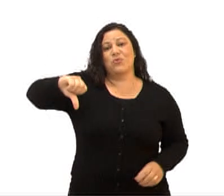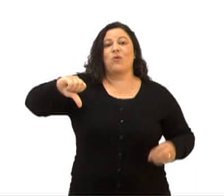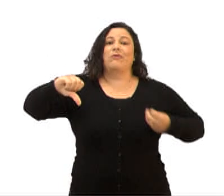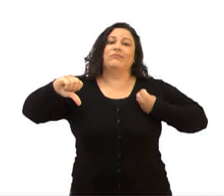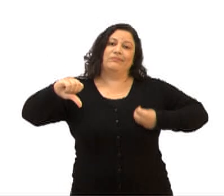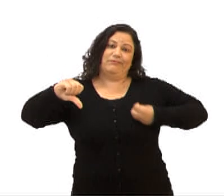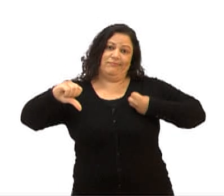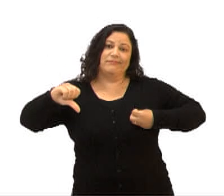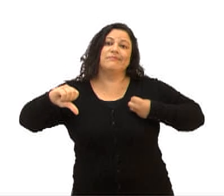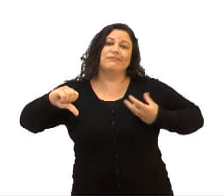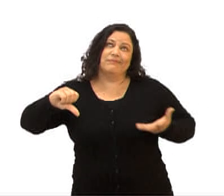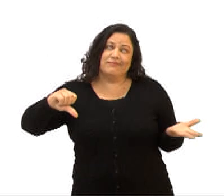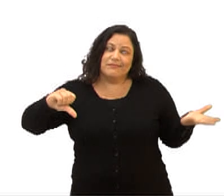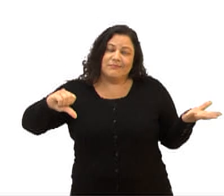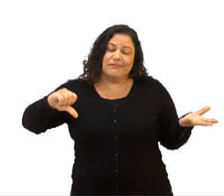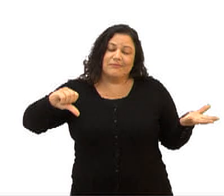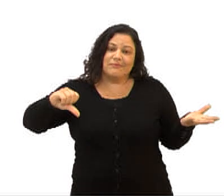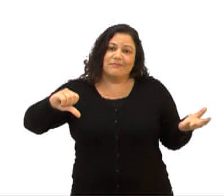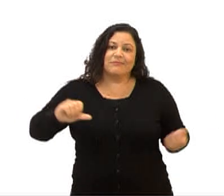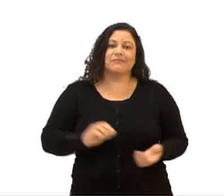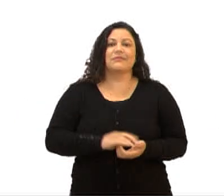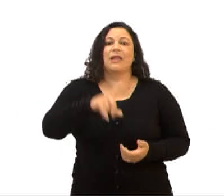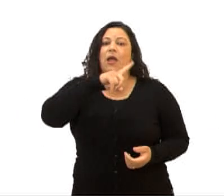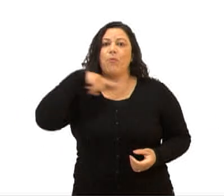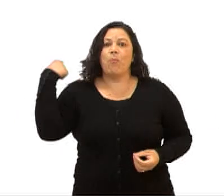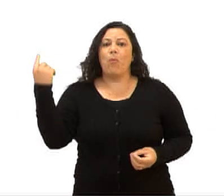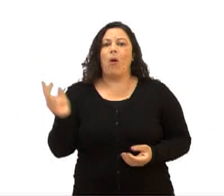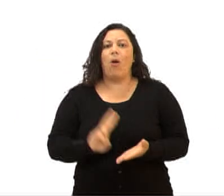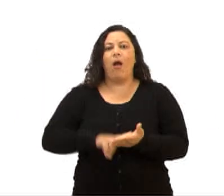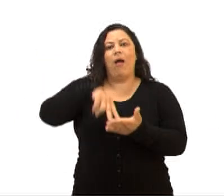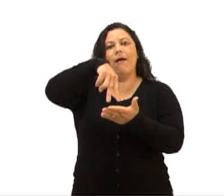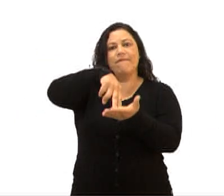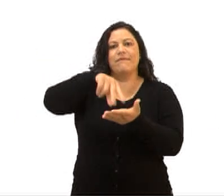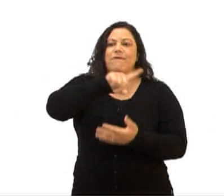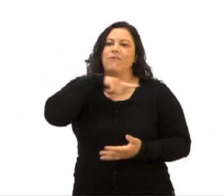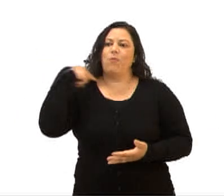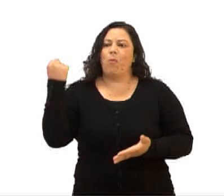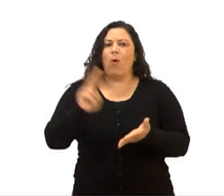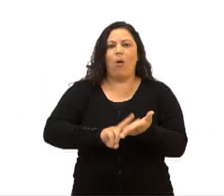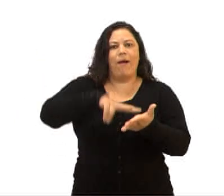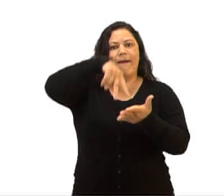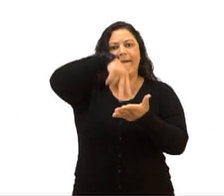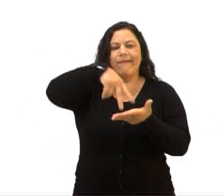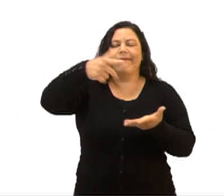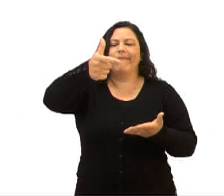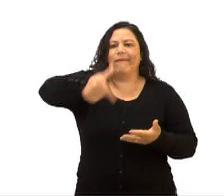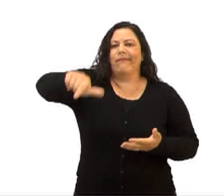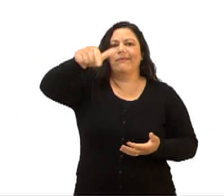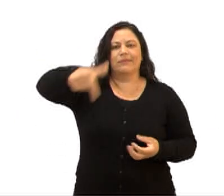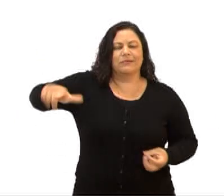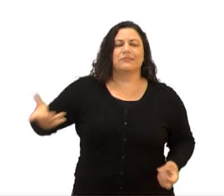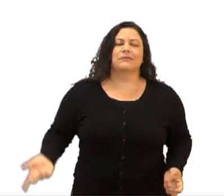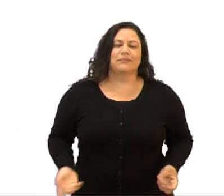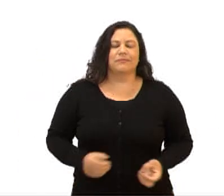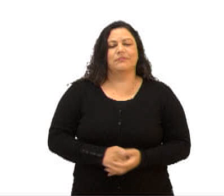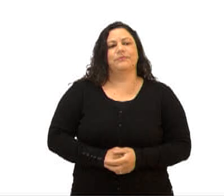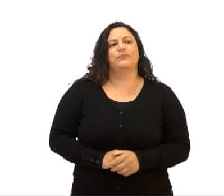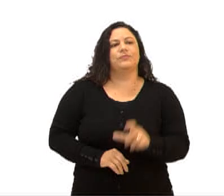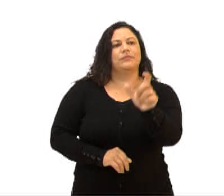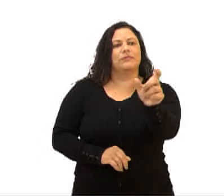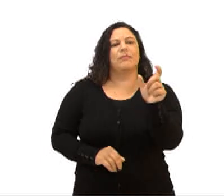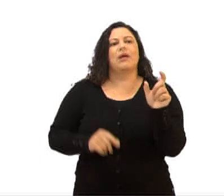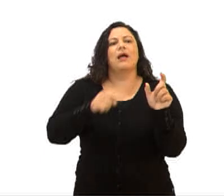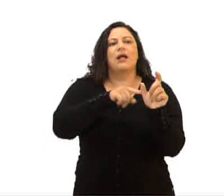nesse trecho, I haven't seen him, a palavra destacada refere-se a quem? Esse